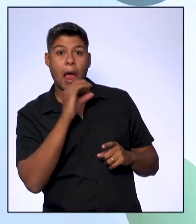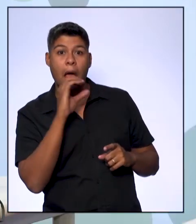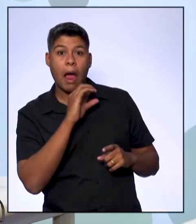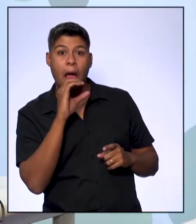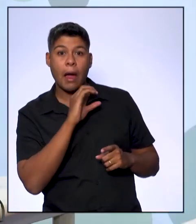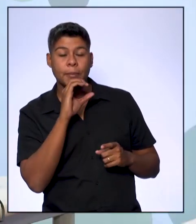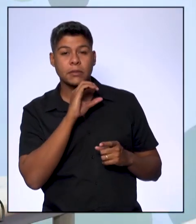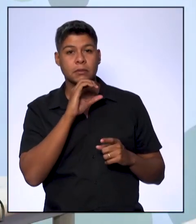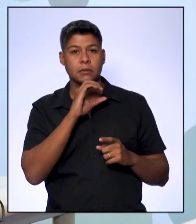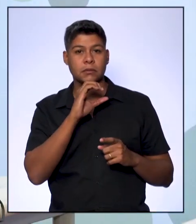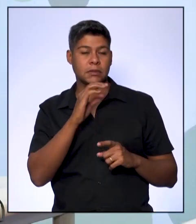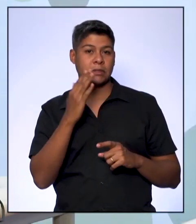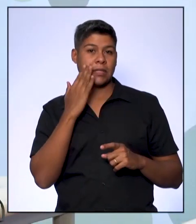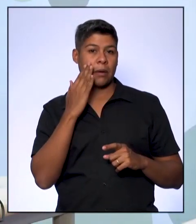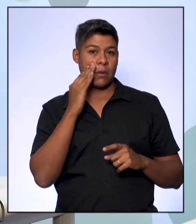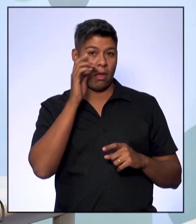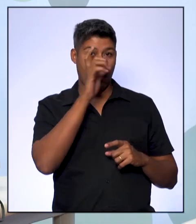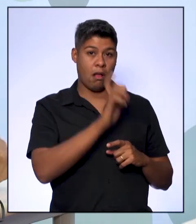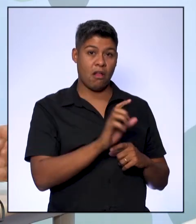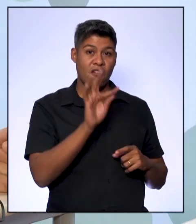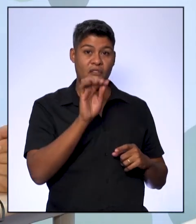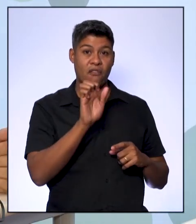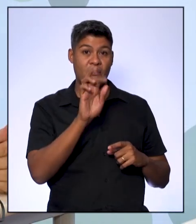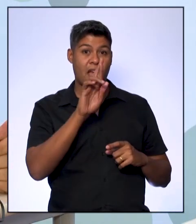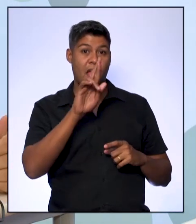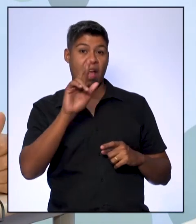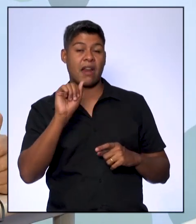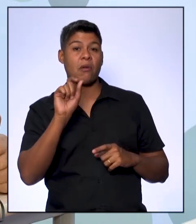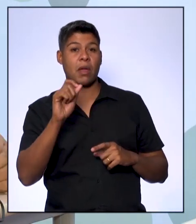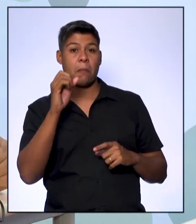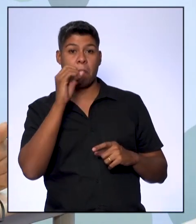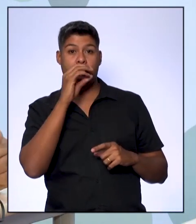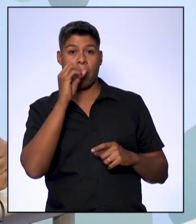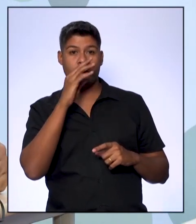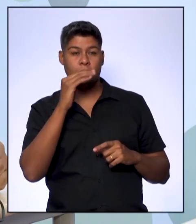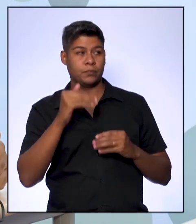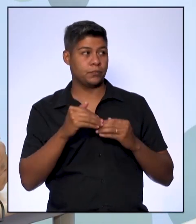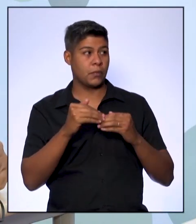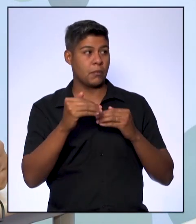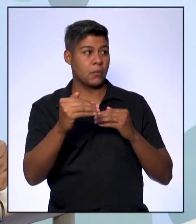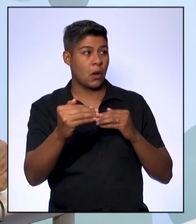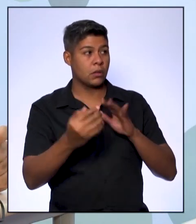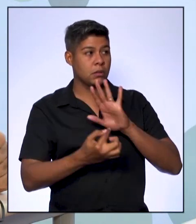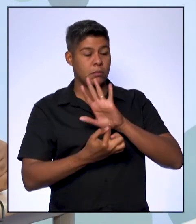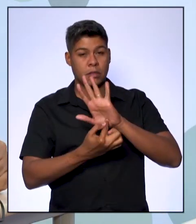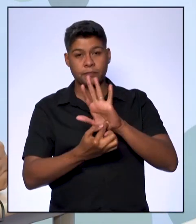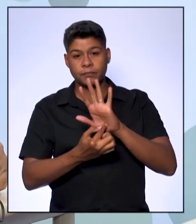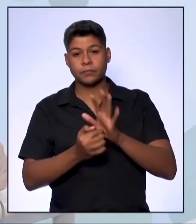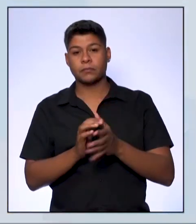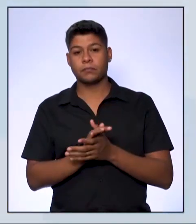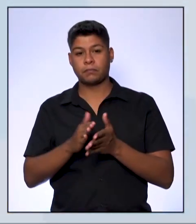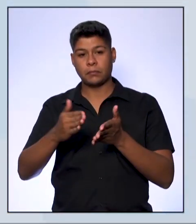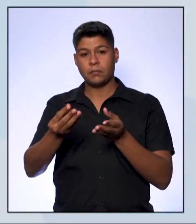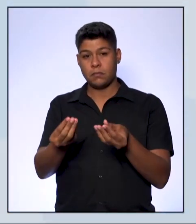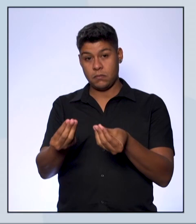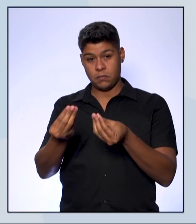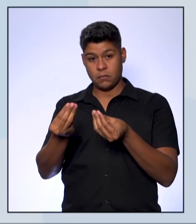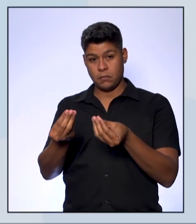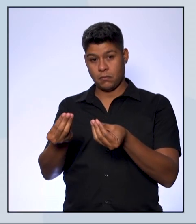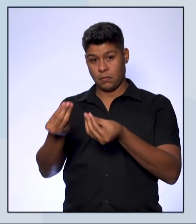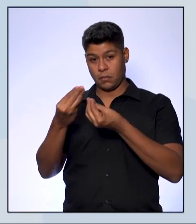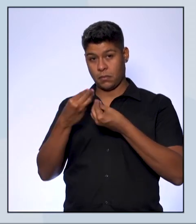tão de plástico e ele é uma fera ele é bravo a próxima expressão nós temos aí passe minha manteiga